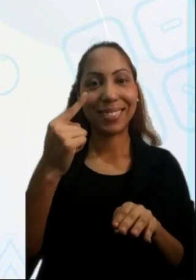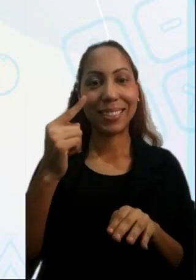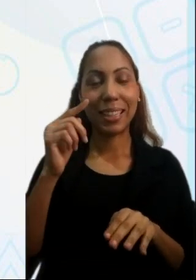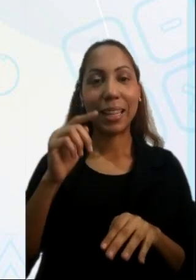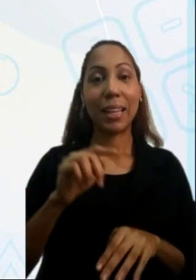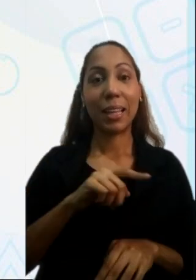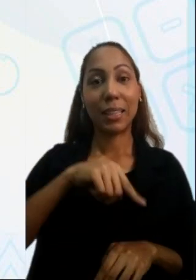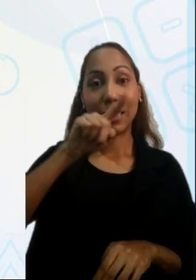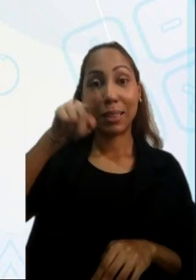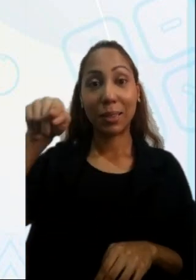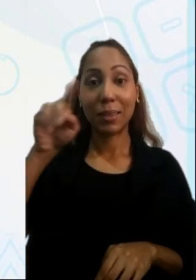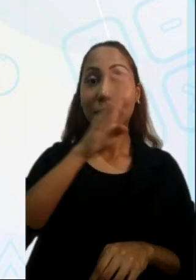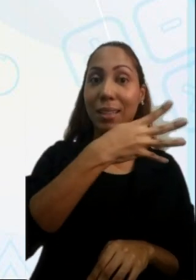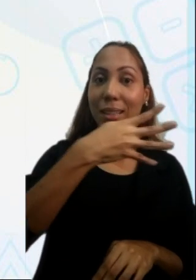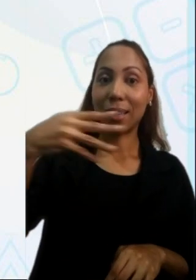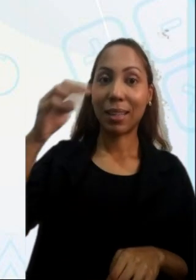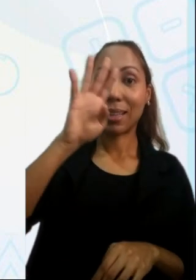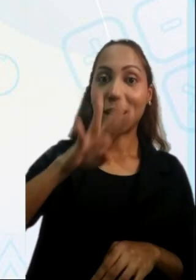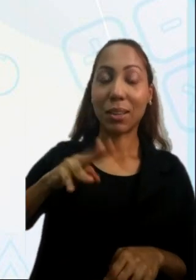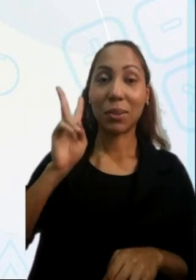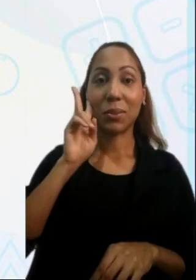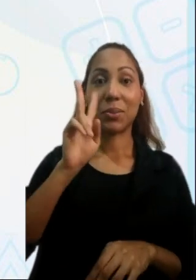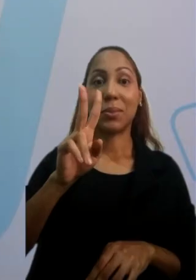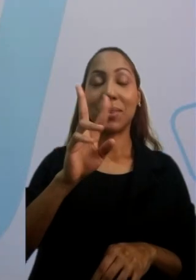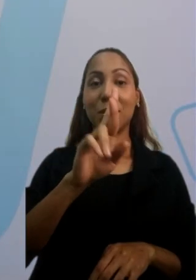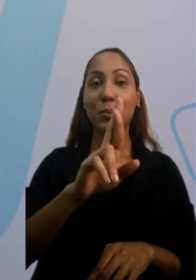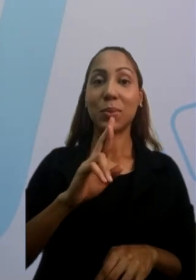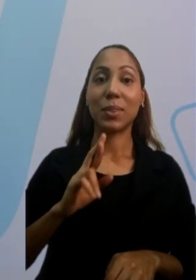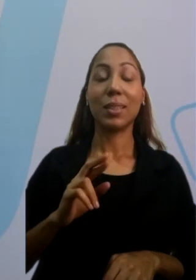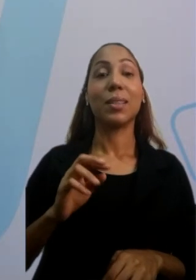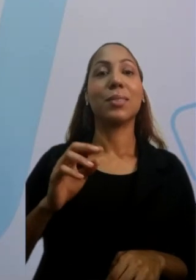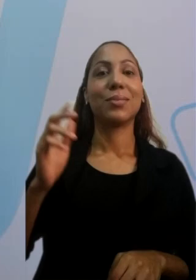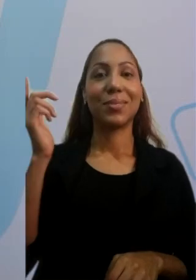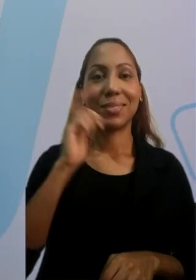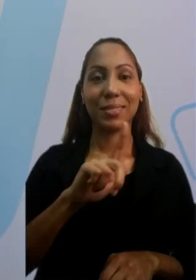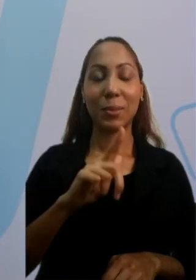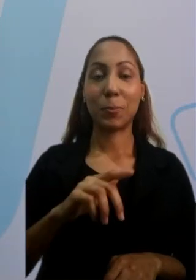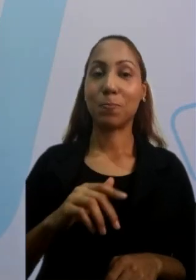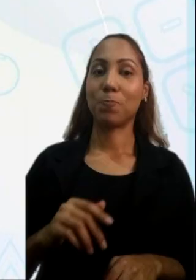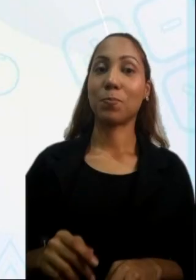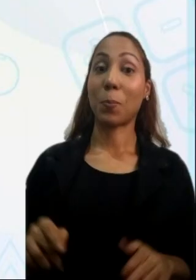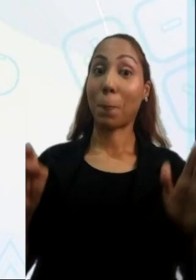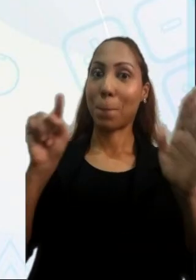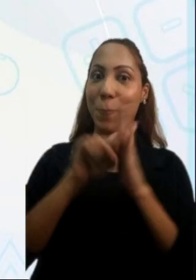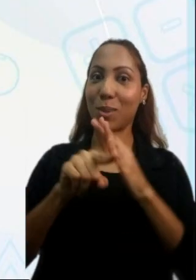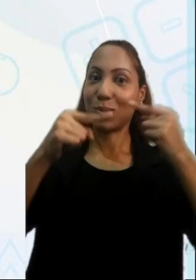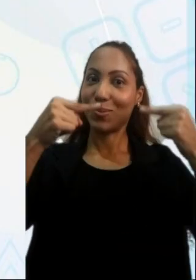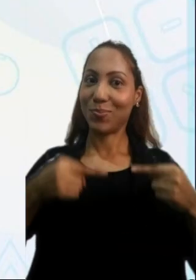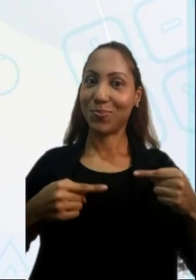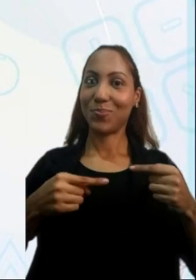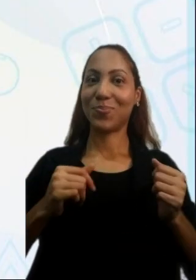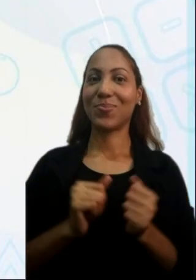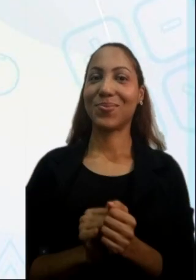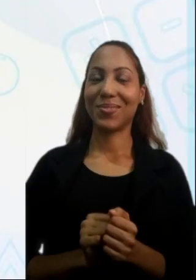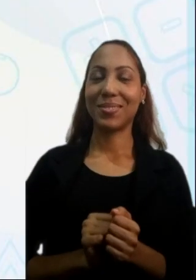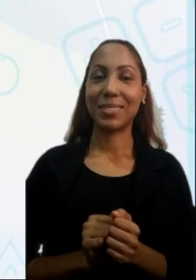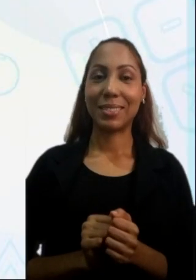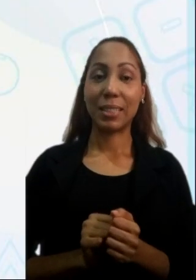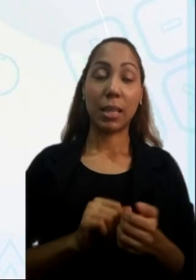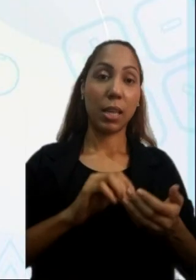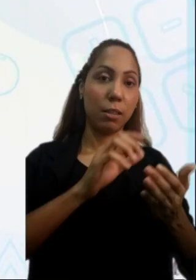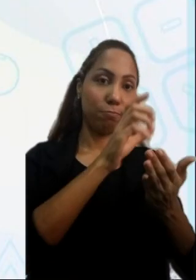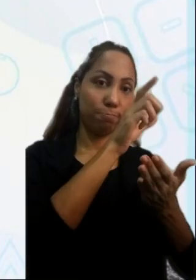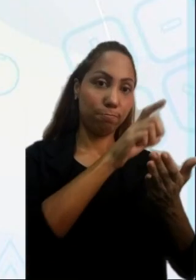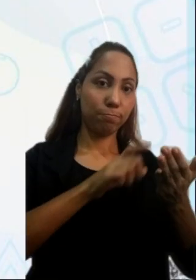tabela e do gráfico? Então vamos para o desafio. Pegue uma conta de energia da